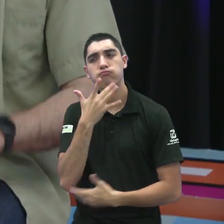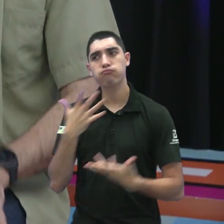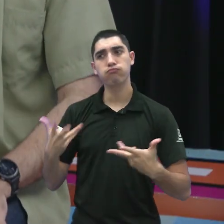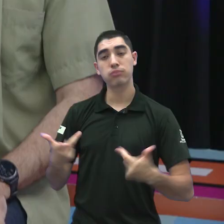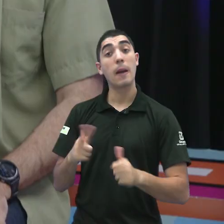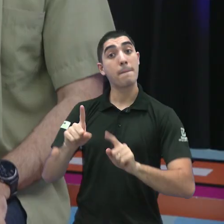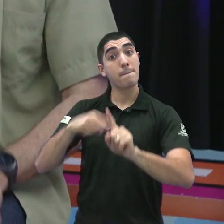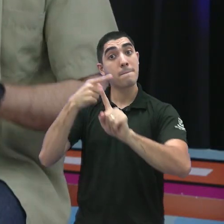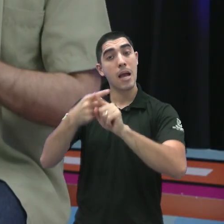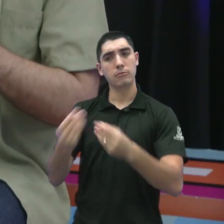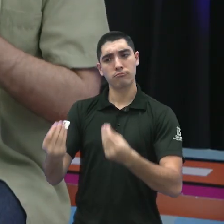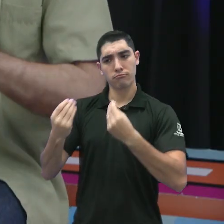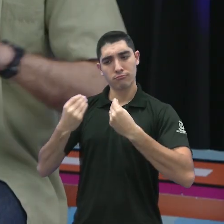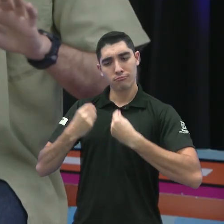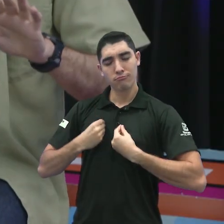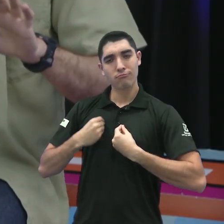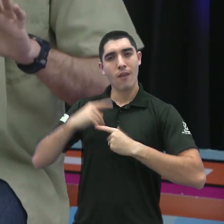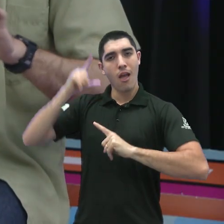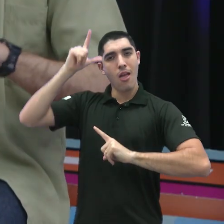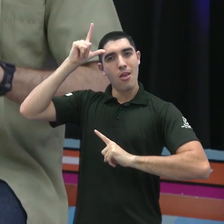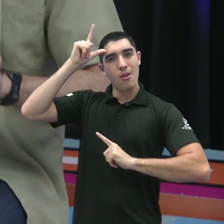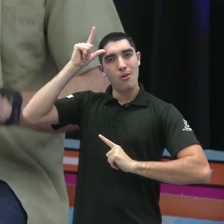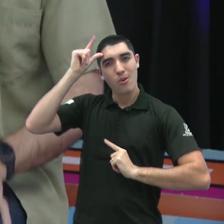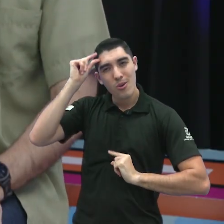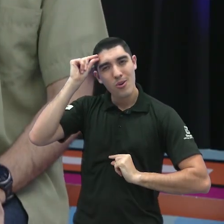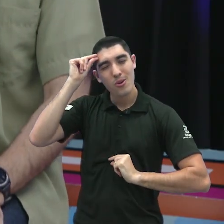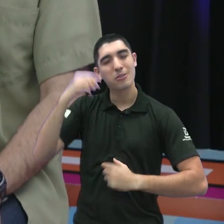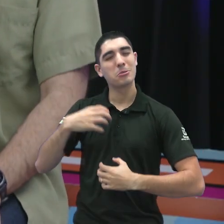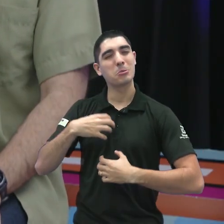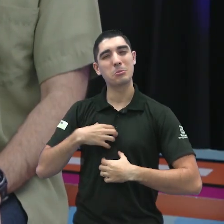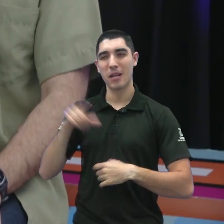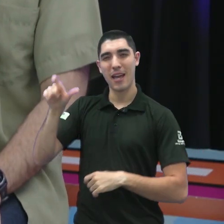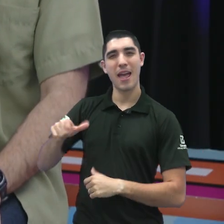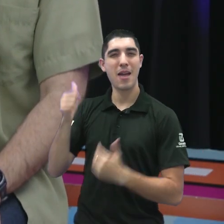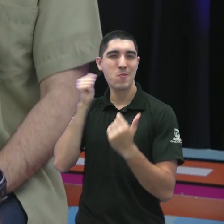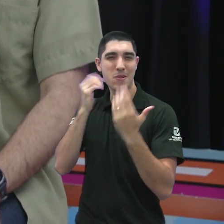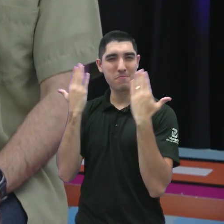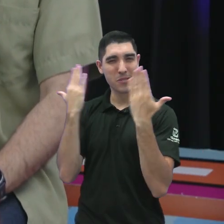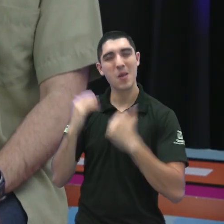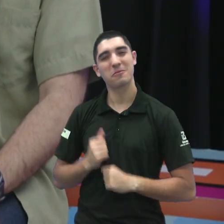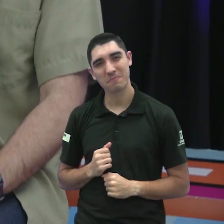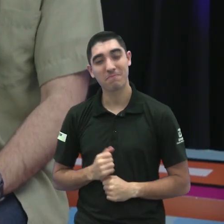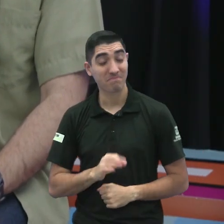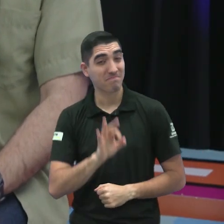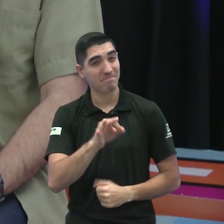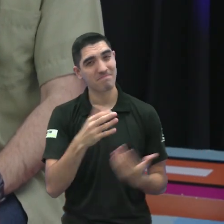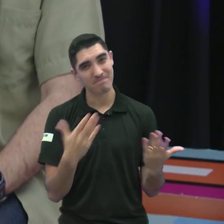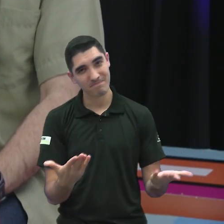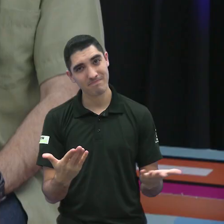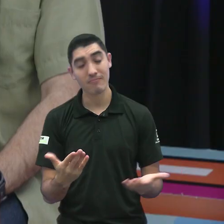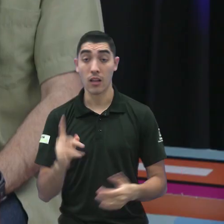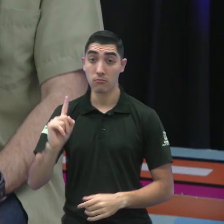foi até um alívio, assim, um papo com a psicóloga aqui, muito bacana. É